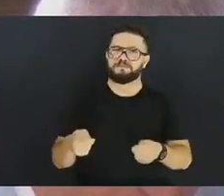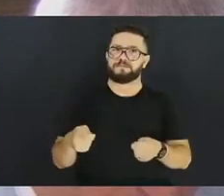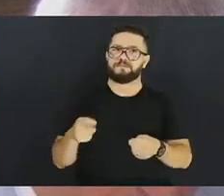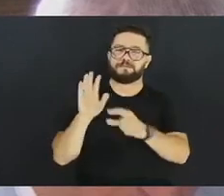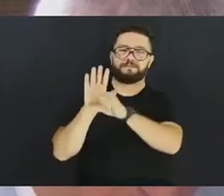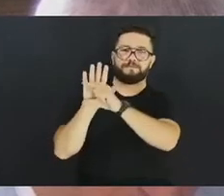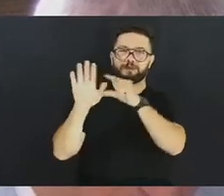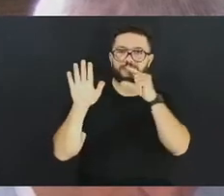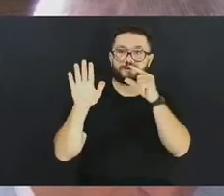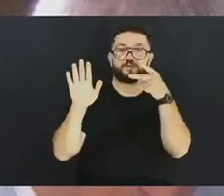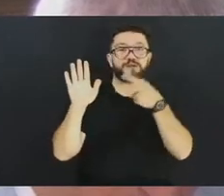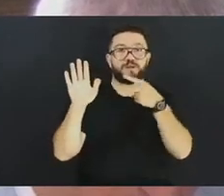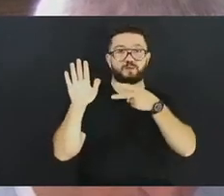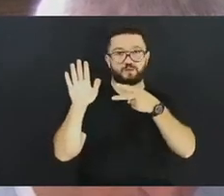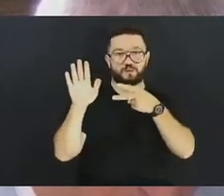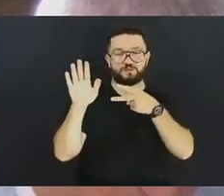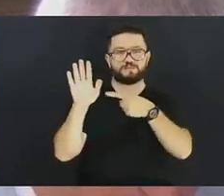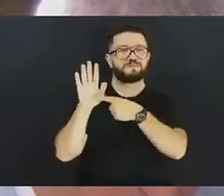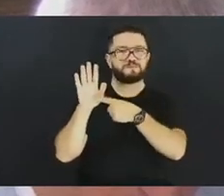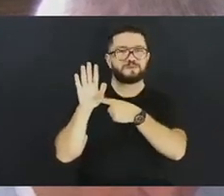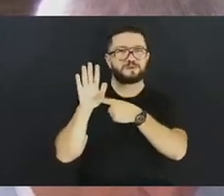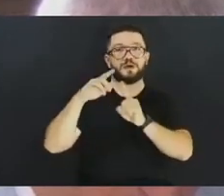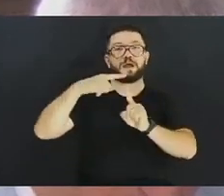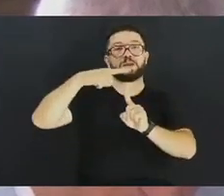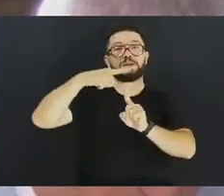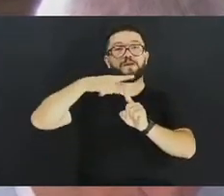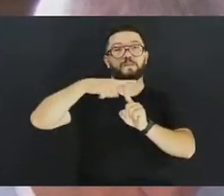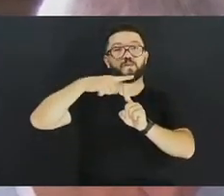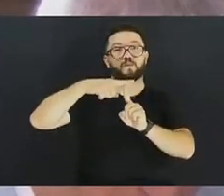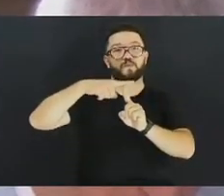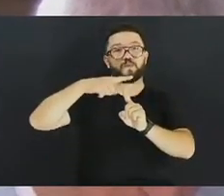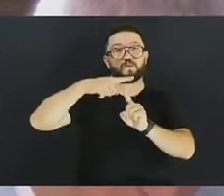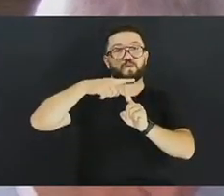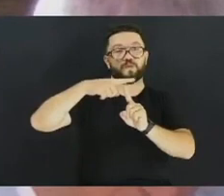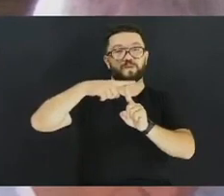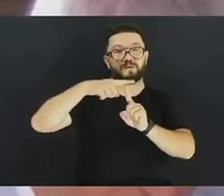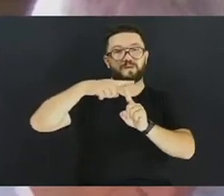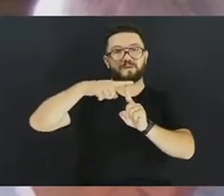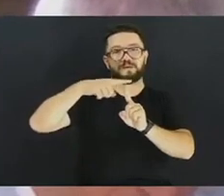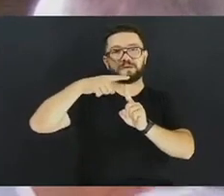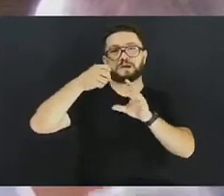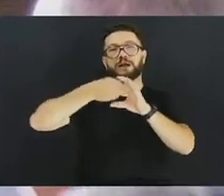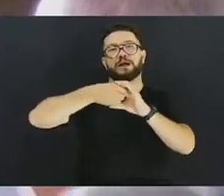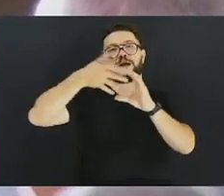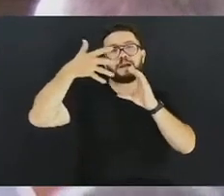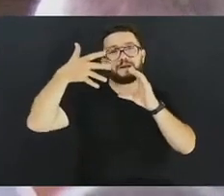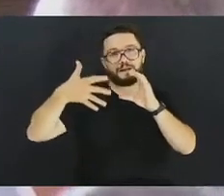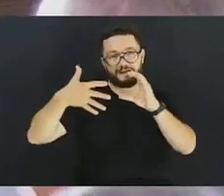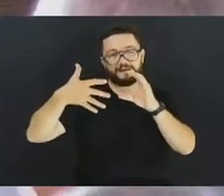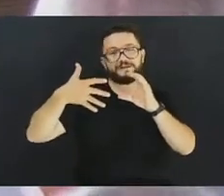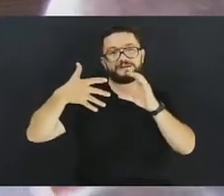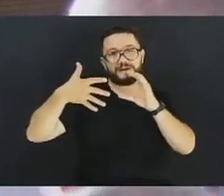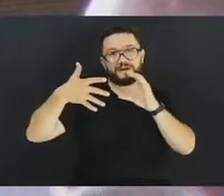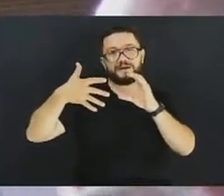2º, quais os tipos, as definições, enfim, que são adotadas em relação